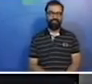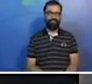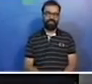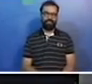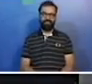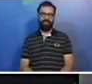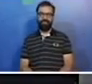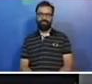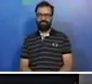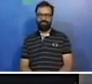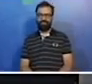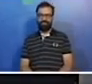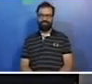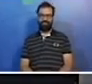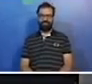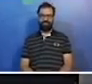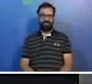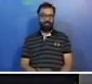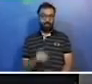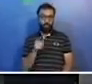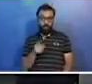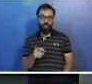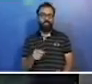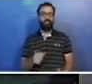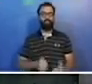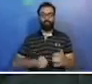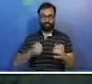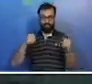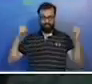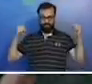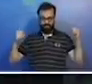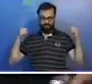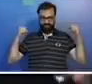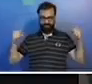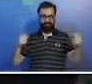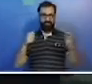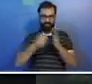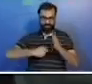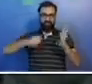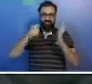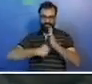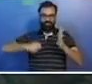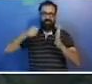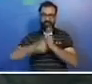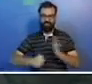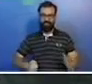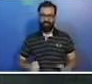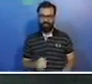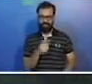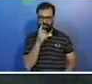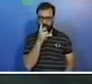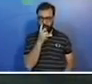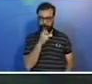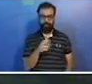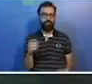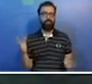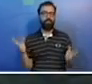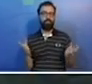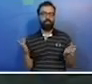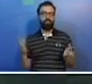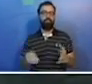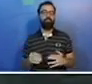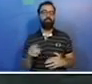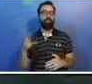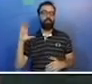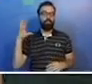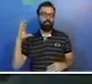nossa professora Adriana, né? Vocês são guerreiros. Estamos terminando. Hoje nós vamos continuar com a aula de ciências, nossa quinta